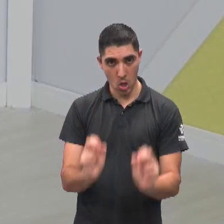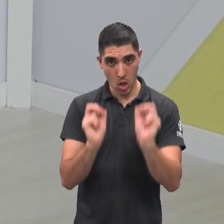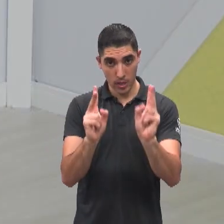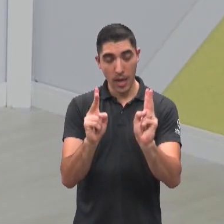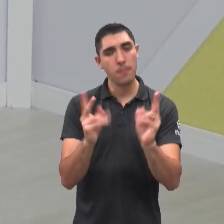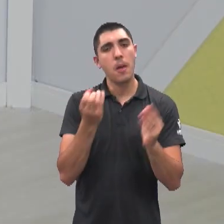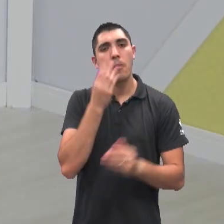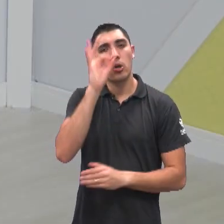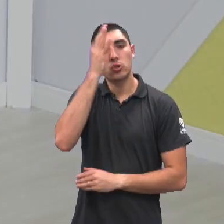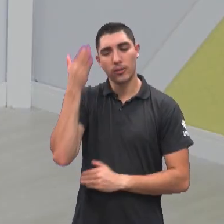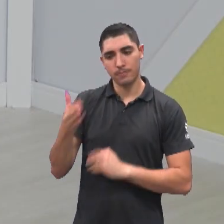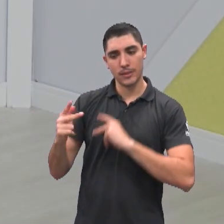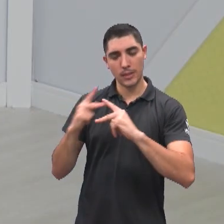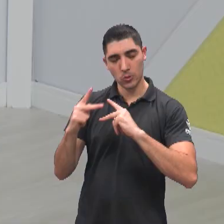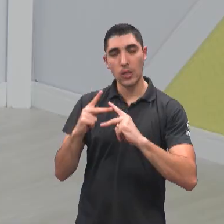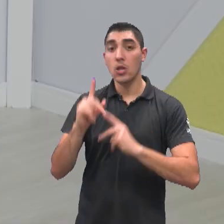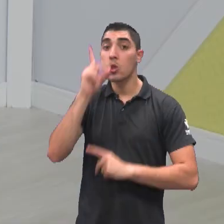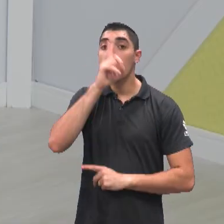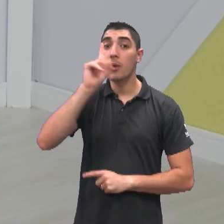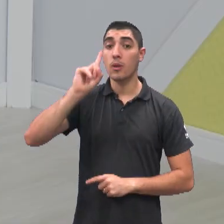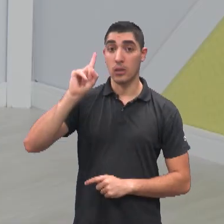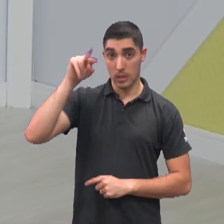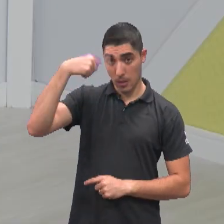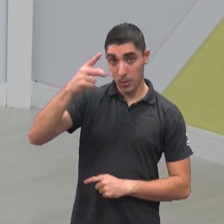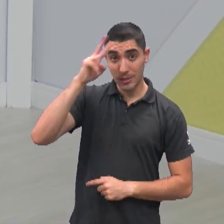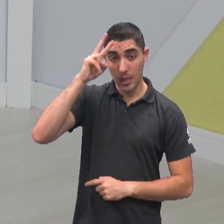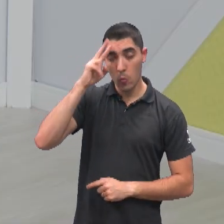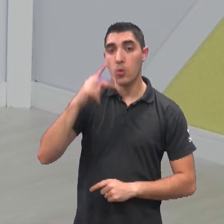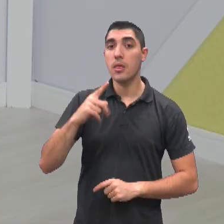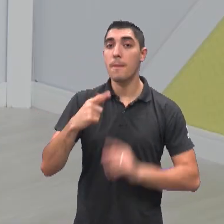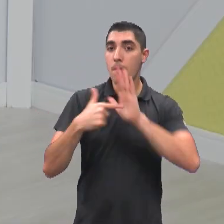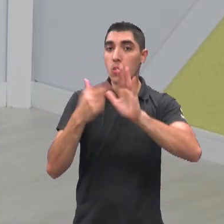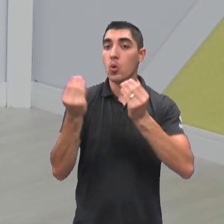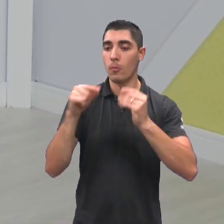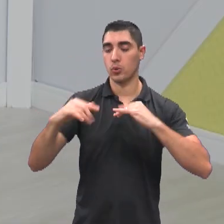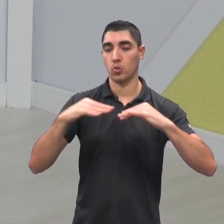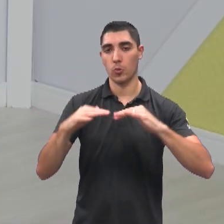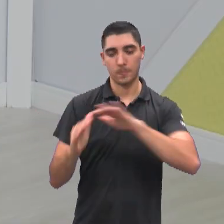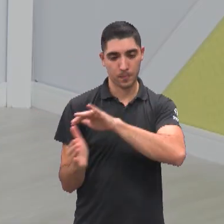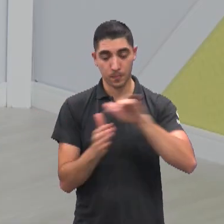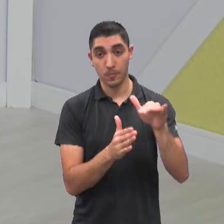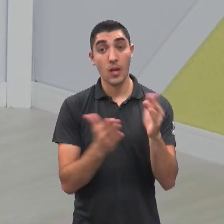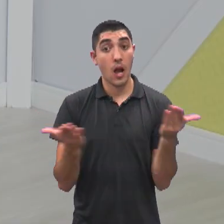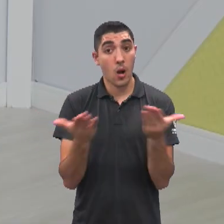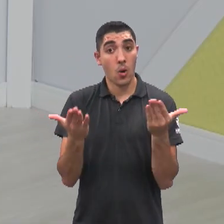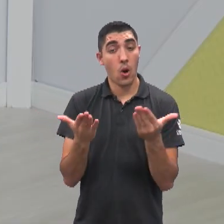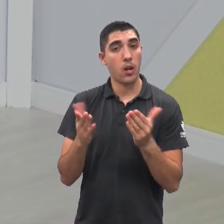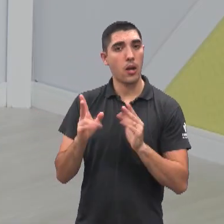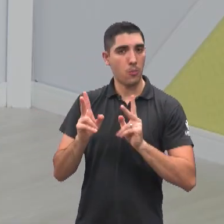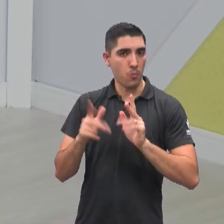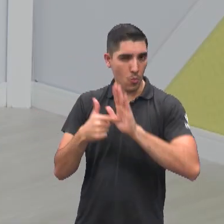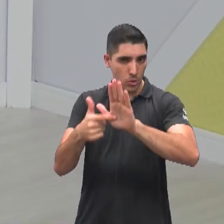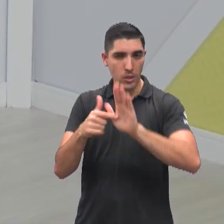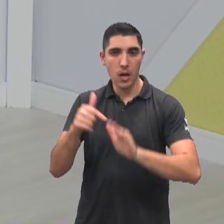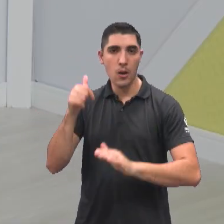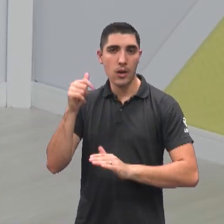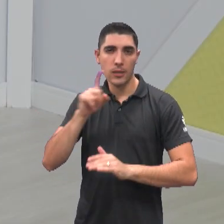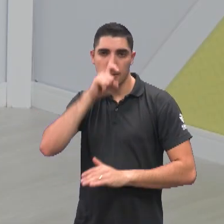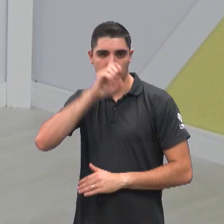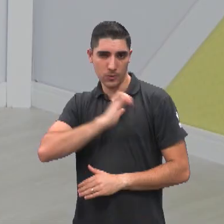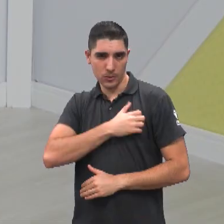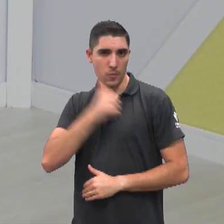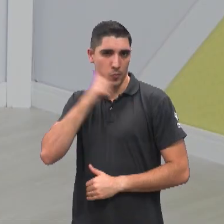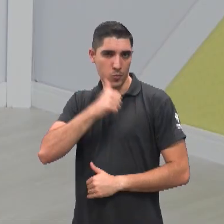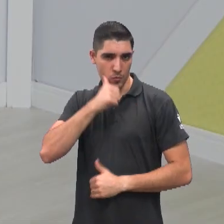meninas, segunda, todos os detalhes aqui no Hora do Esporte. Brunão, para a gente fechar ainda falando das meninas, mas do futebol. O São José